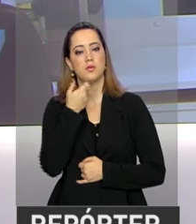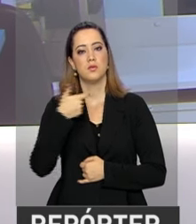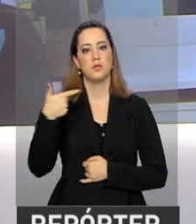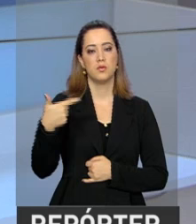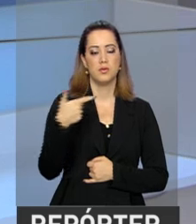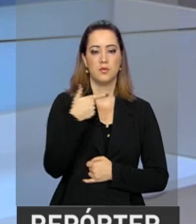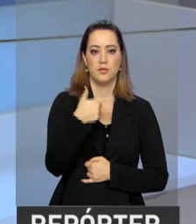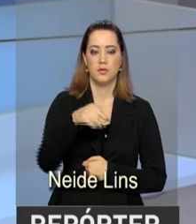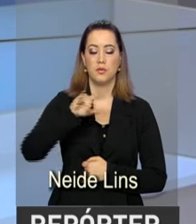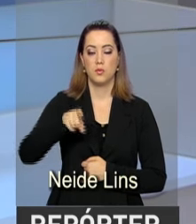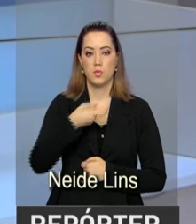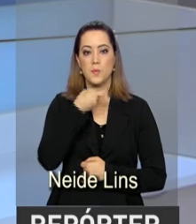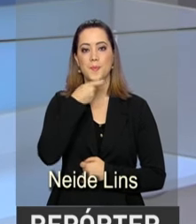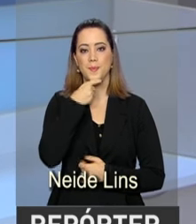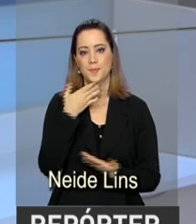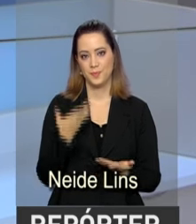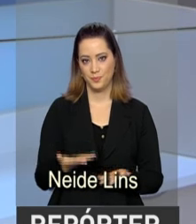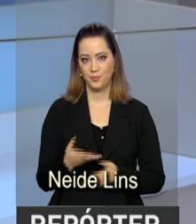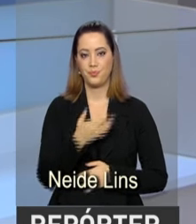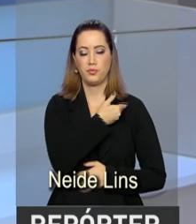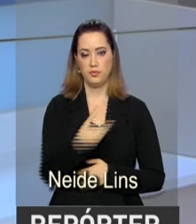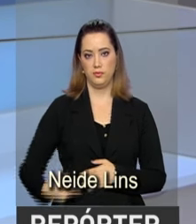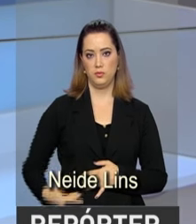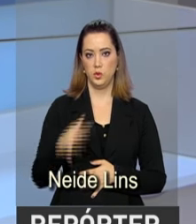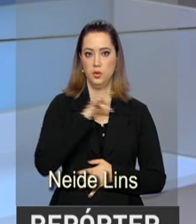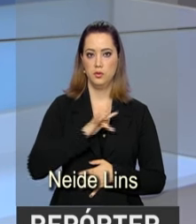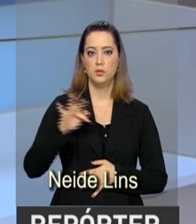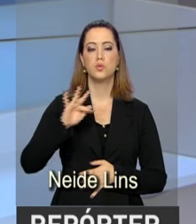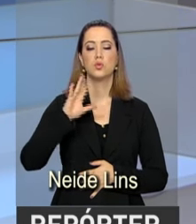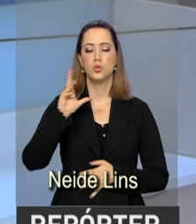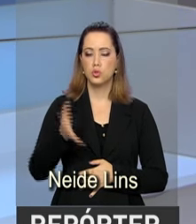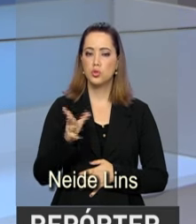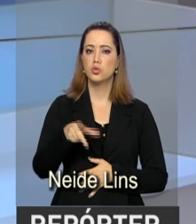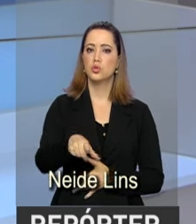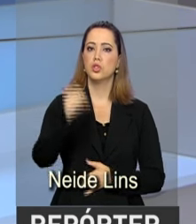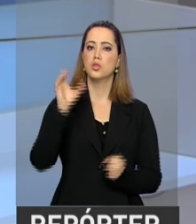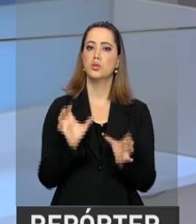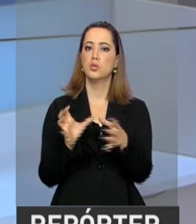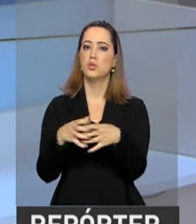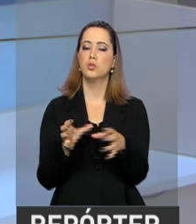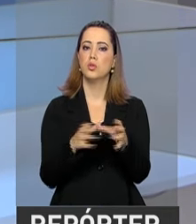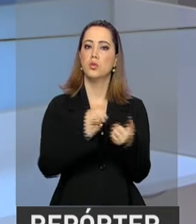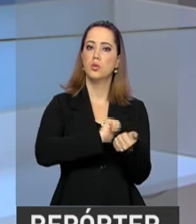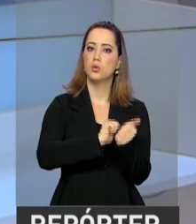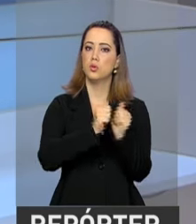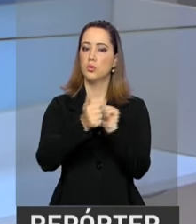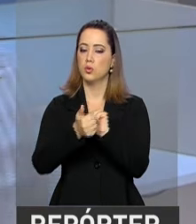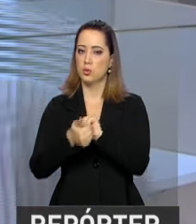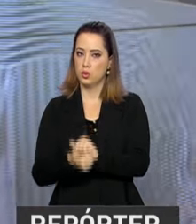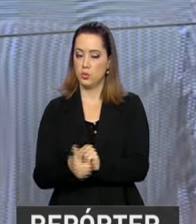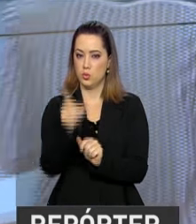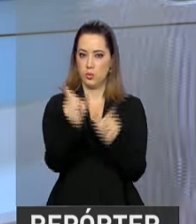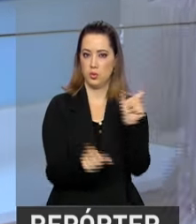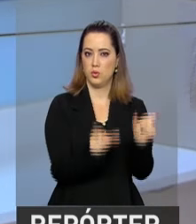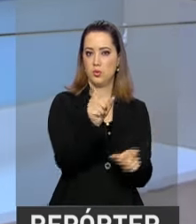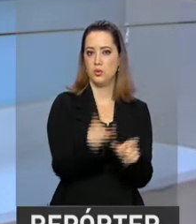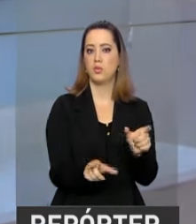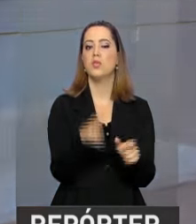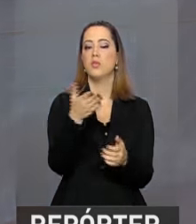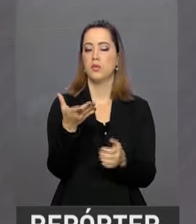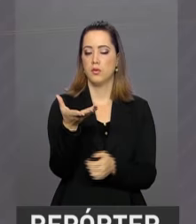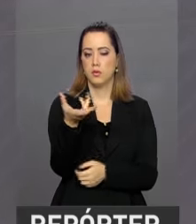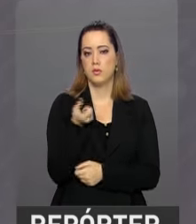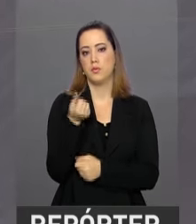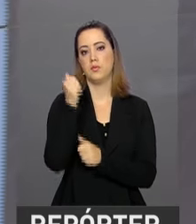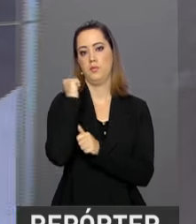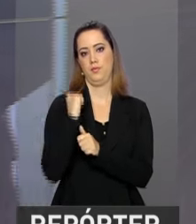julho. O governo federal definiu os atletas que vão receber apoio financeiro este ano. João Pedro Neto traz os detalhes para a